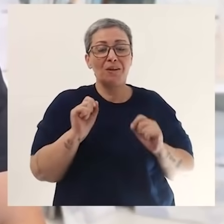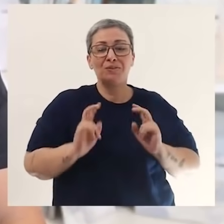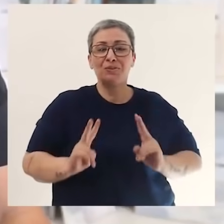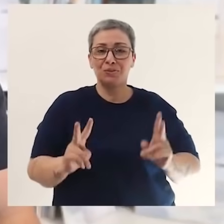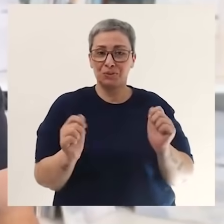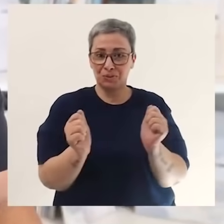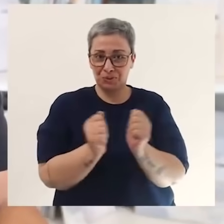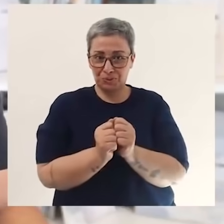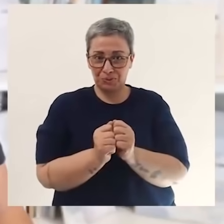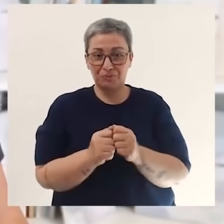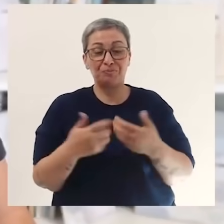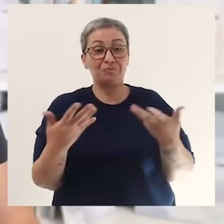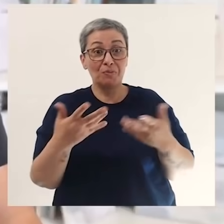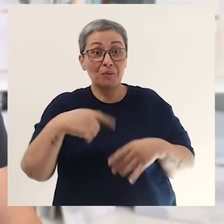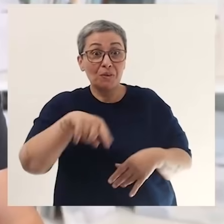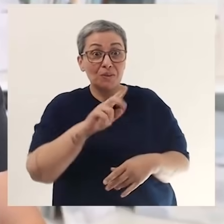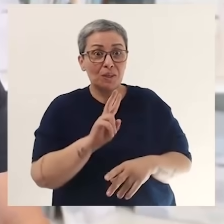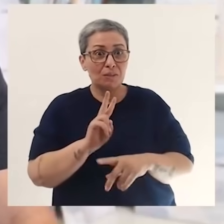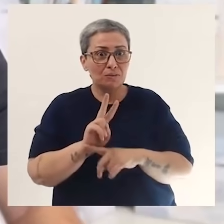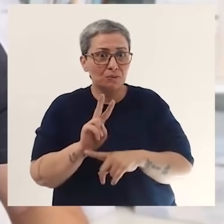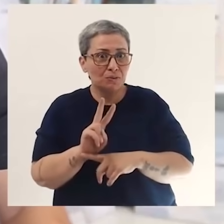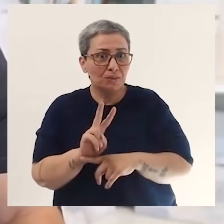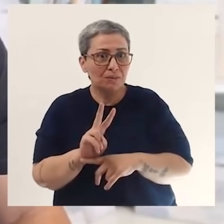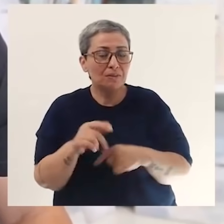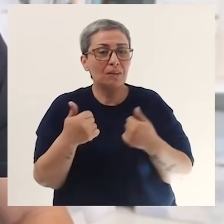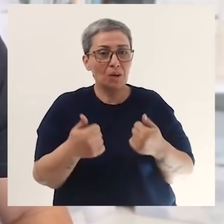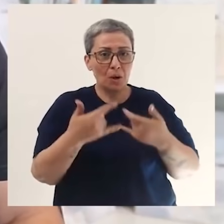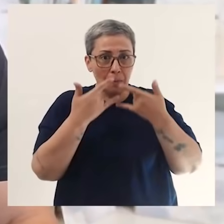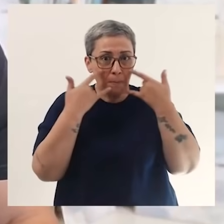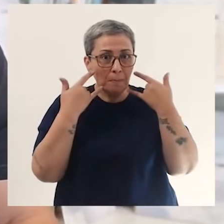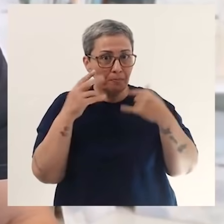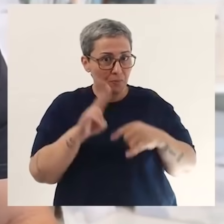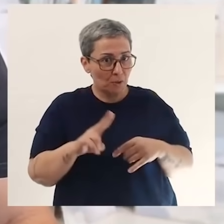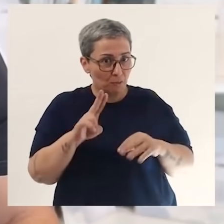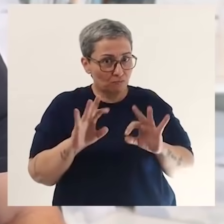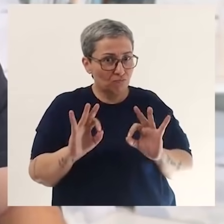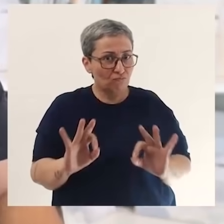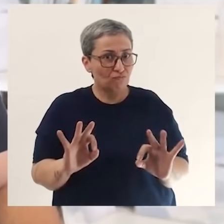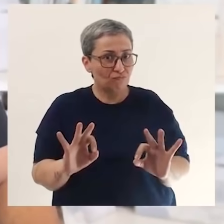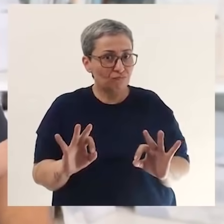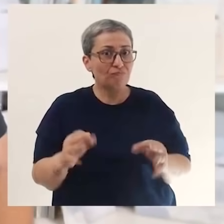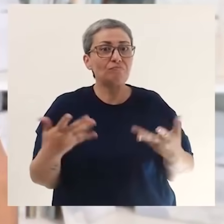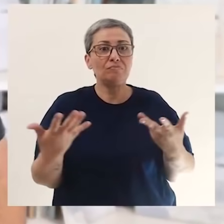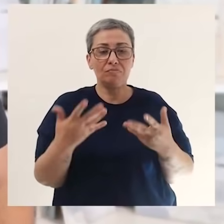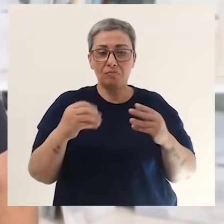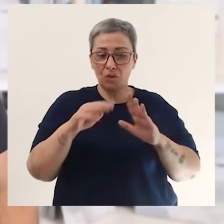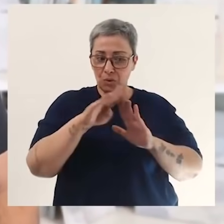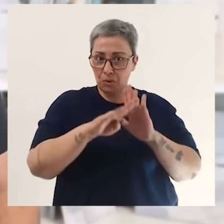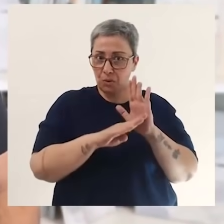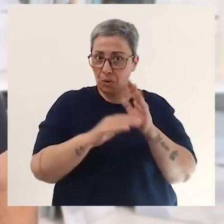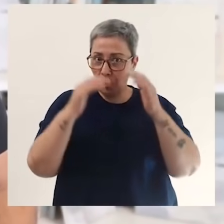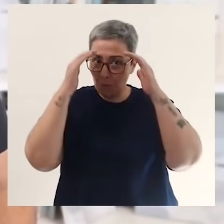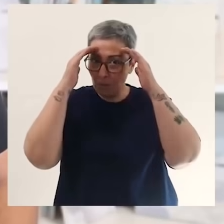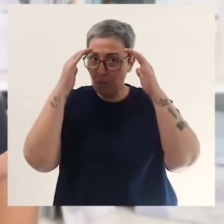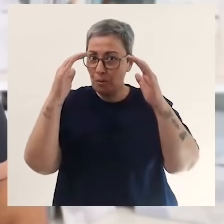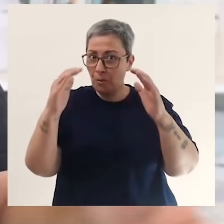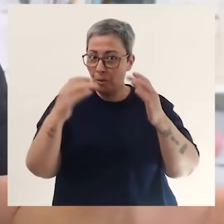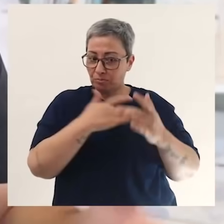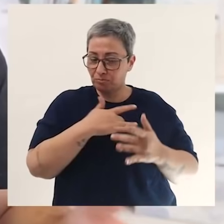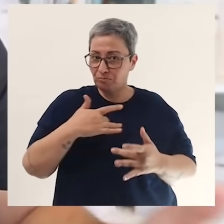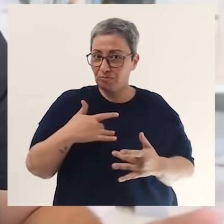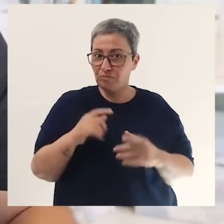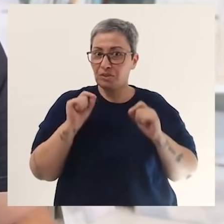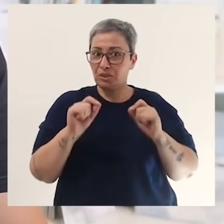junto. E vocês se cuidando, usando máscara direitinho, seguindo os protocolos sanitários,